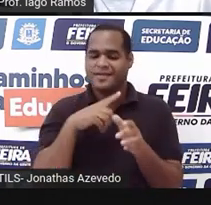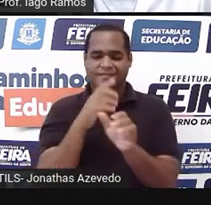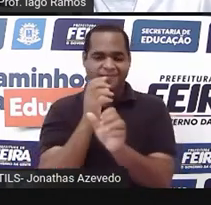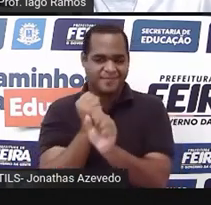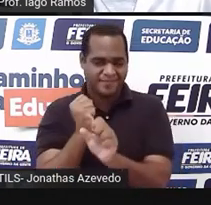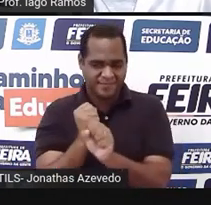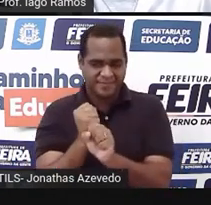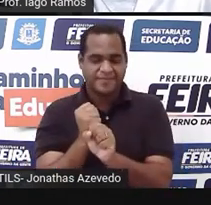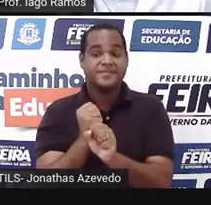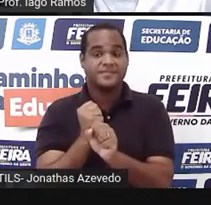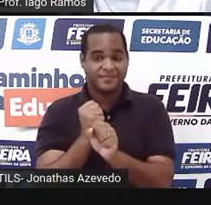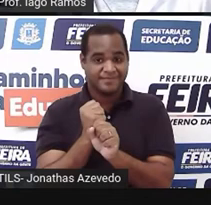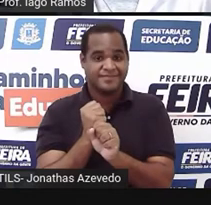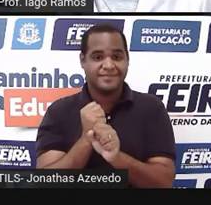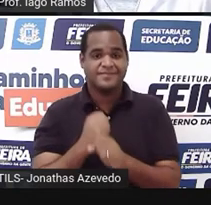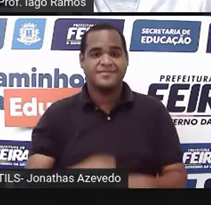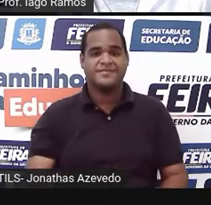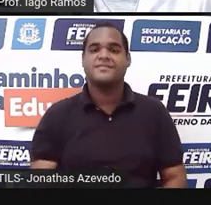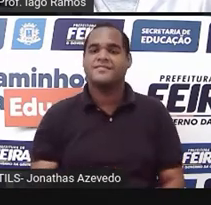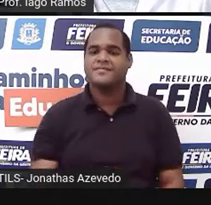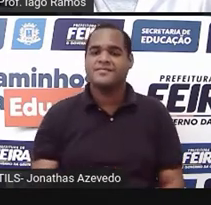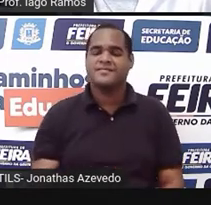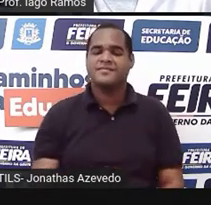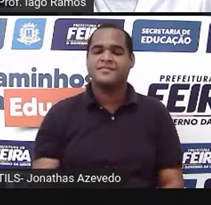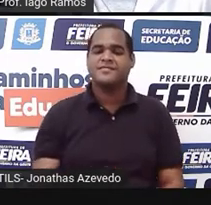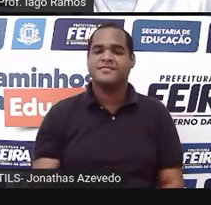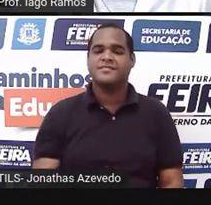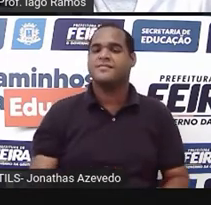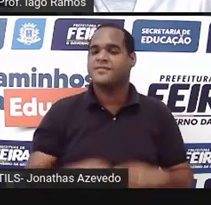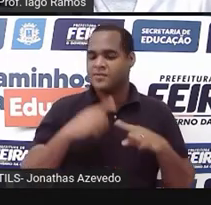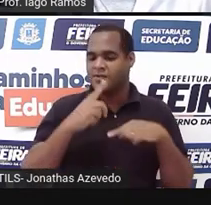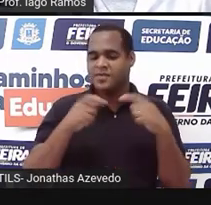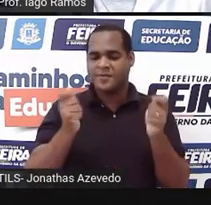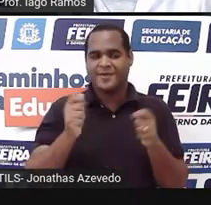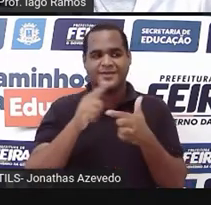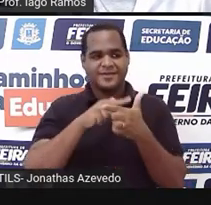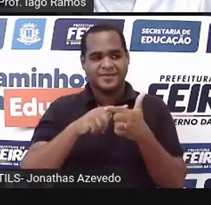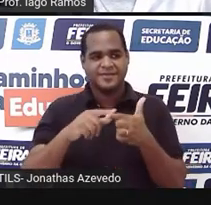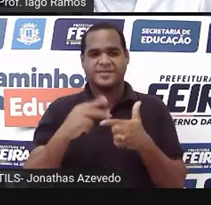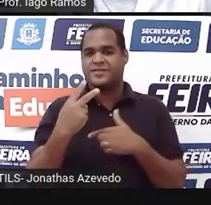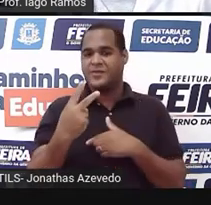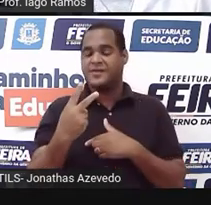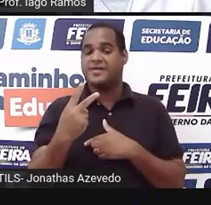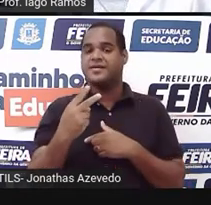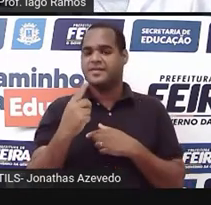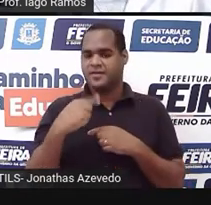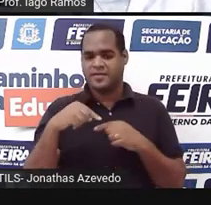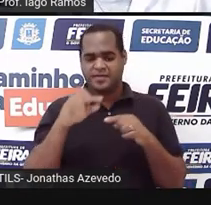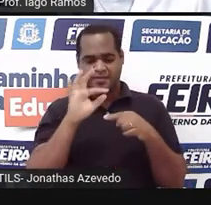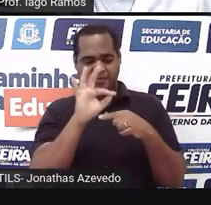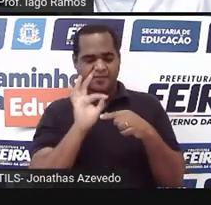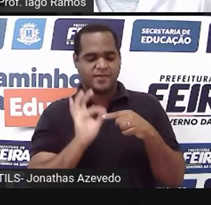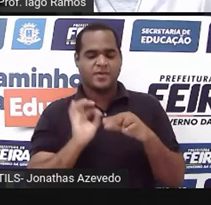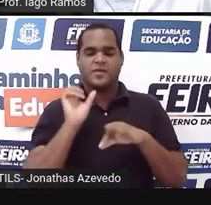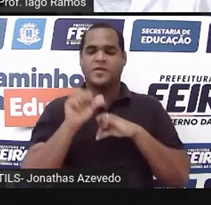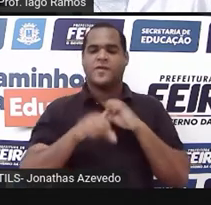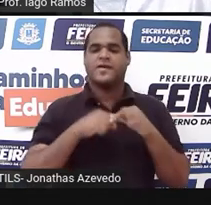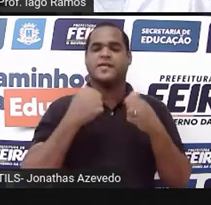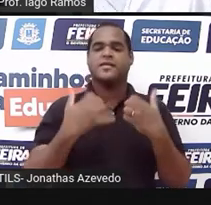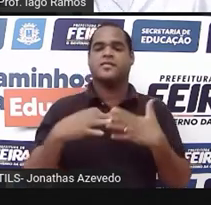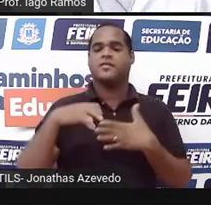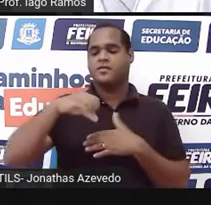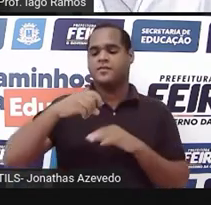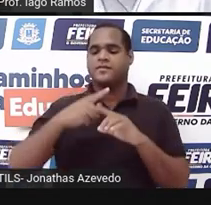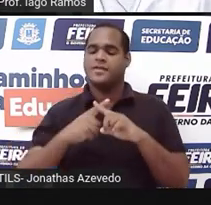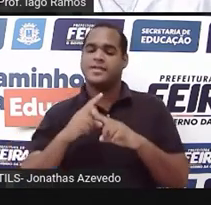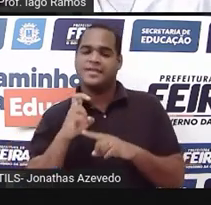cálculo né Oi ó e aí tem que dividir por dois a gente vai botar isso na forma de fração tá bom nove